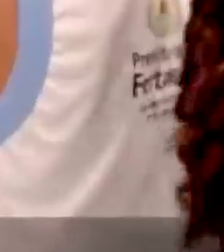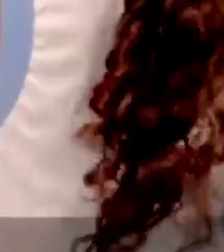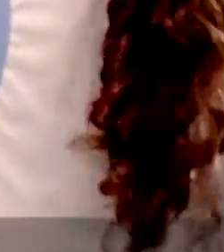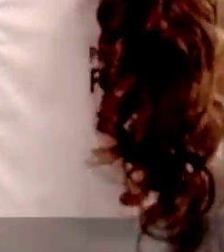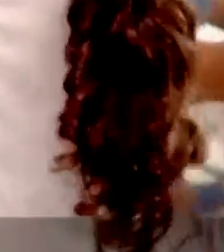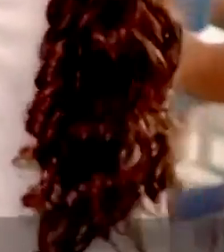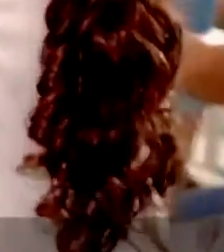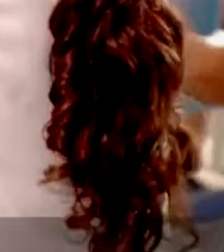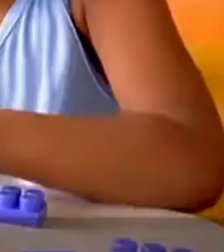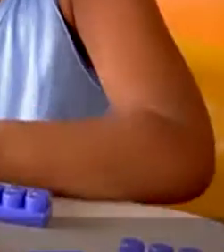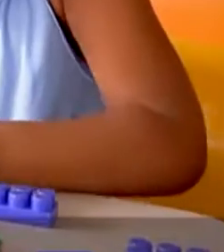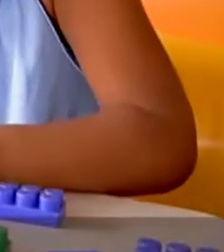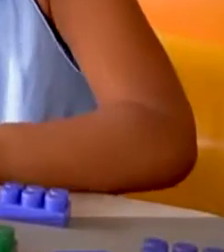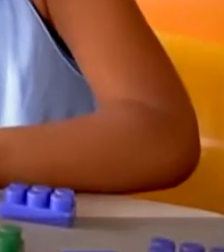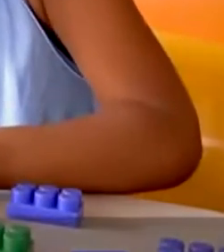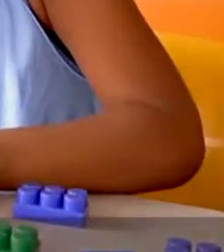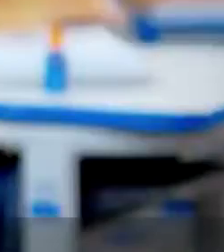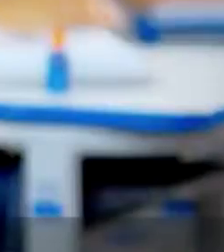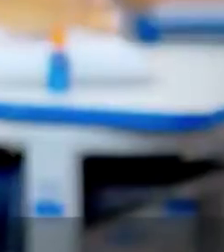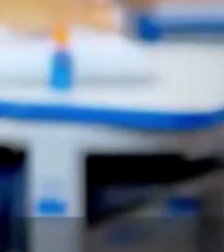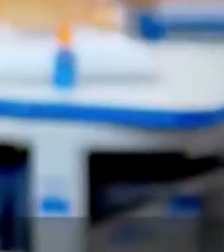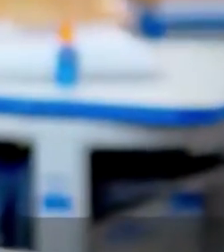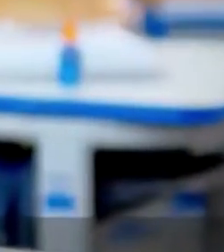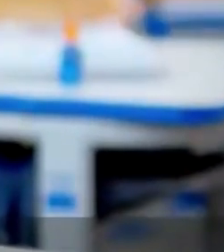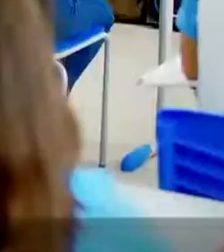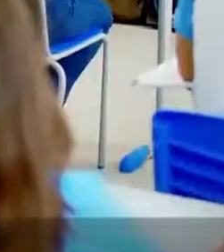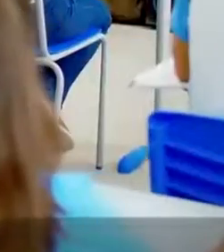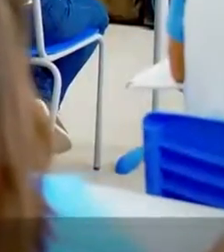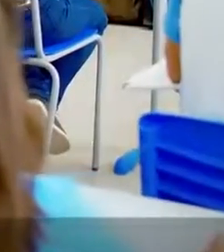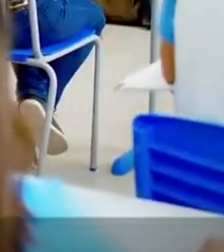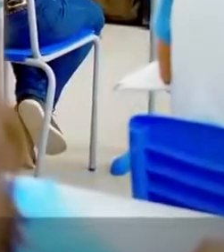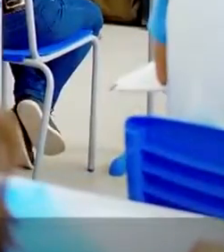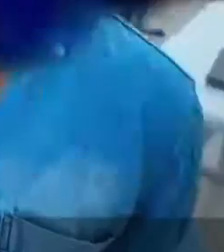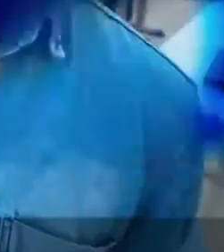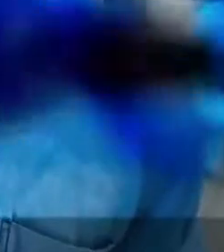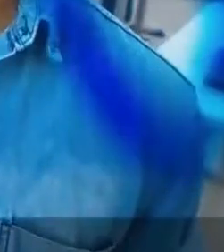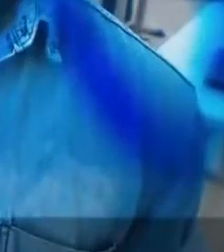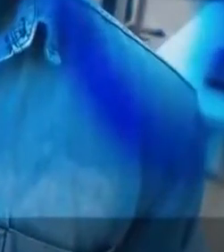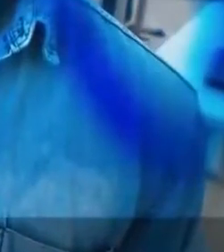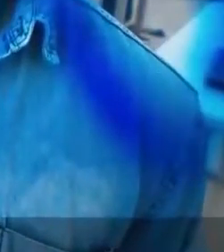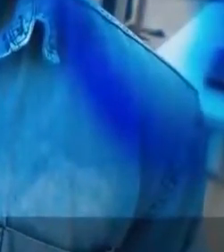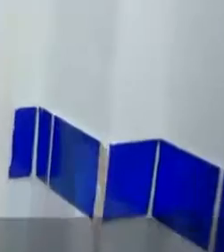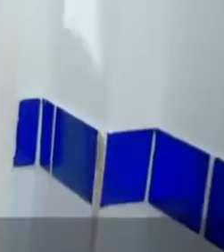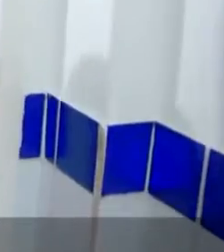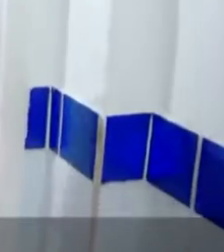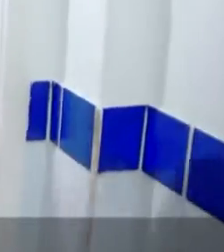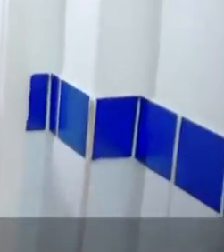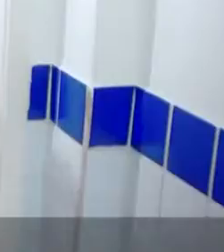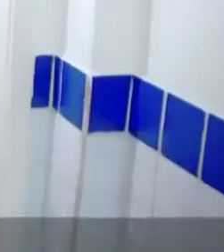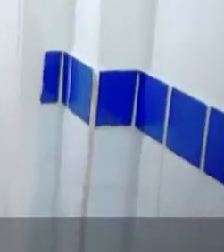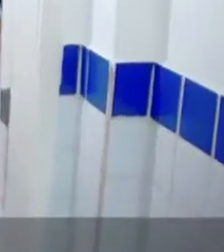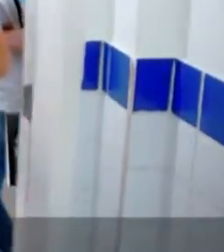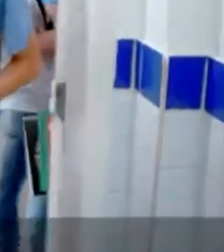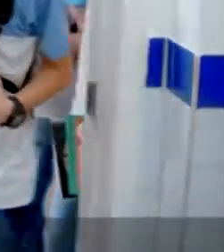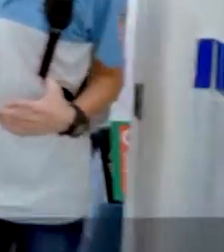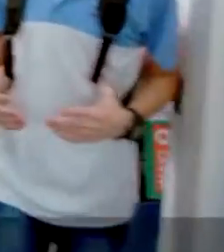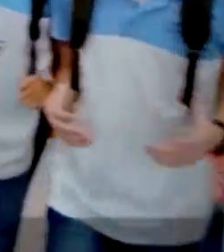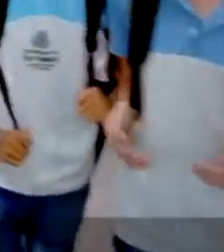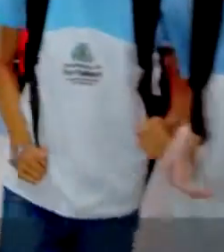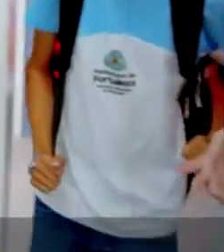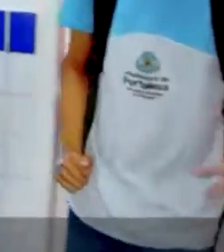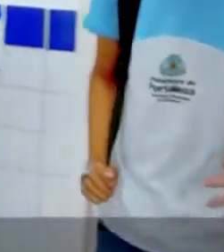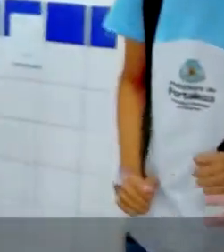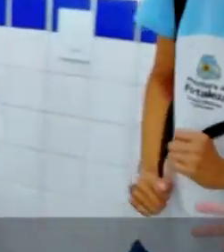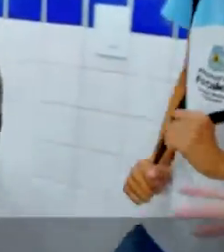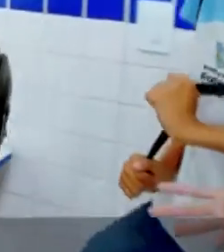inova com centros de educação infantil e mais escolas de tempo integral. A educação de tempo integral da Prefeitura é saber, é vida, é